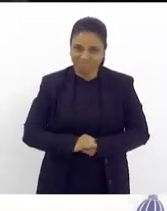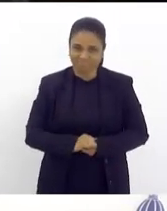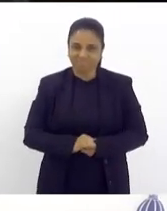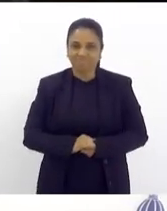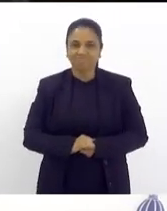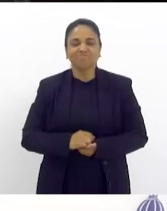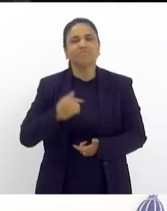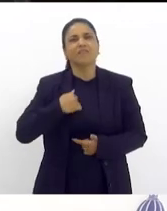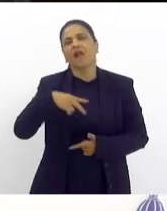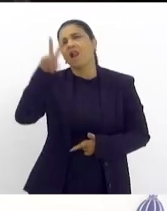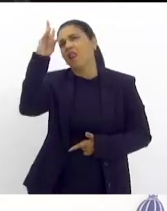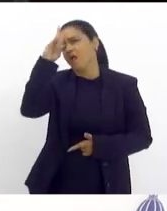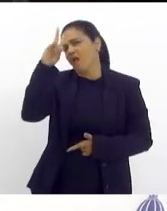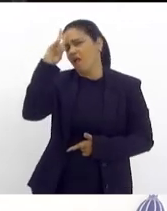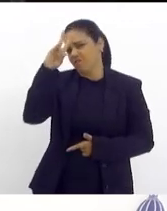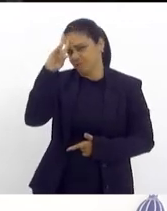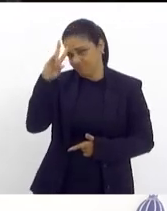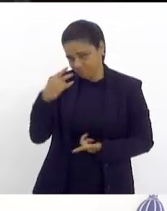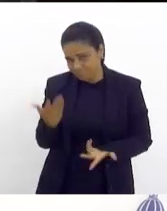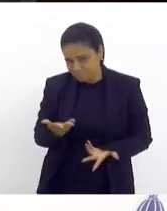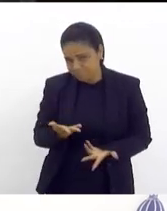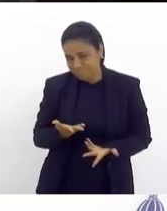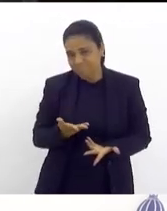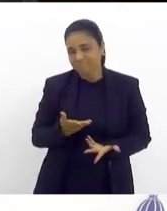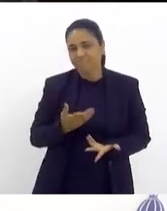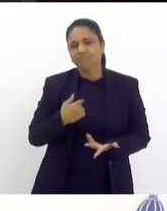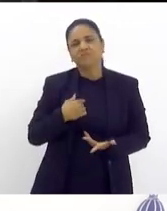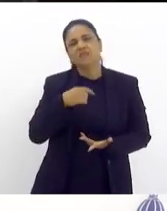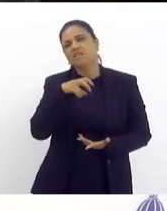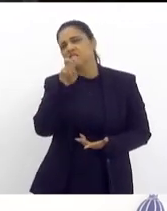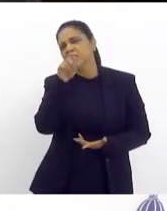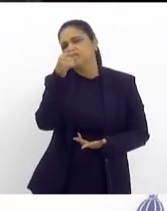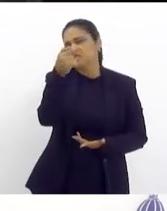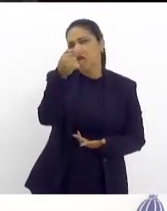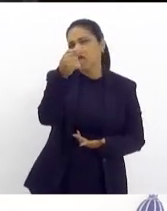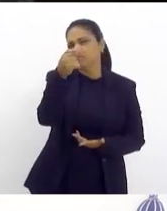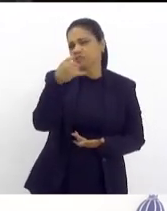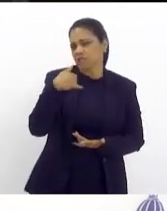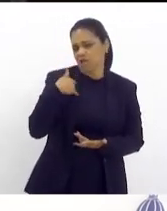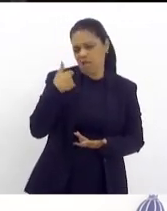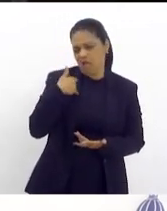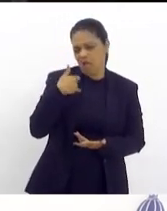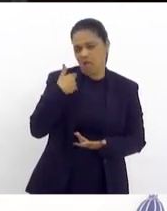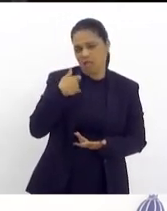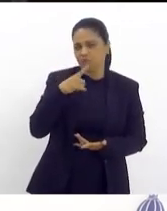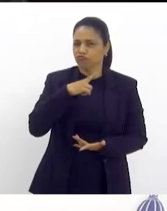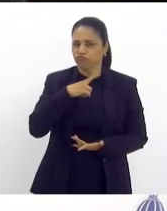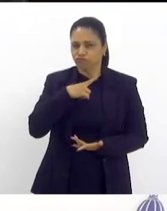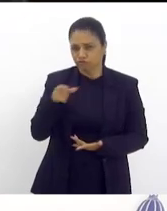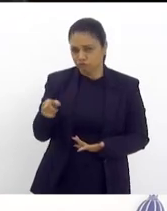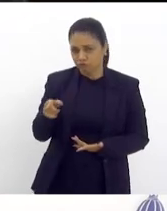Eu estava me lembrando quando eu tinha 7 anos de idade.